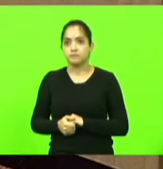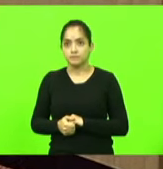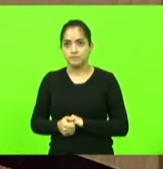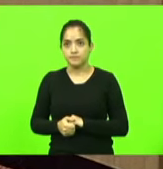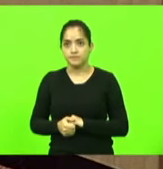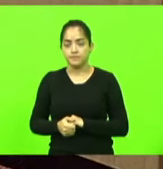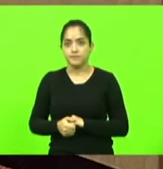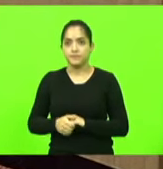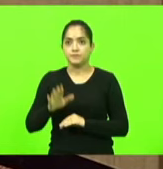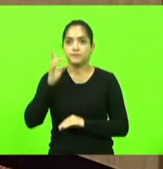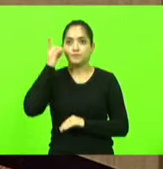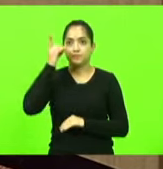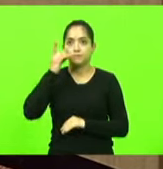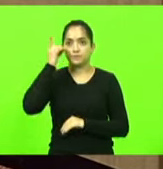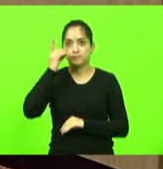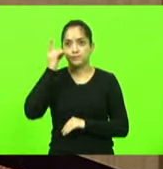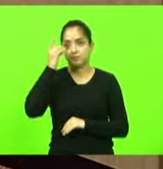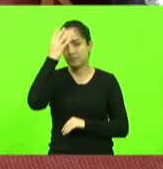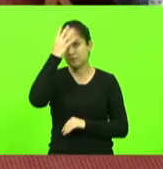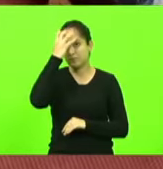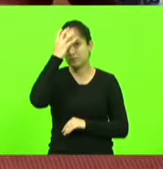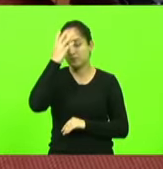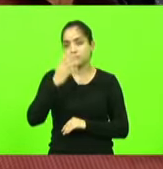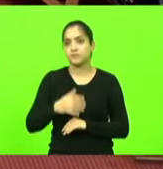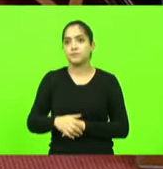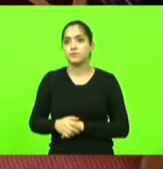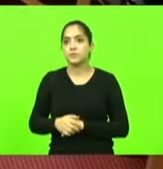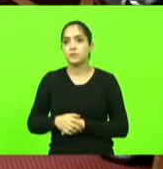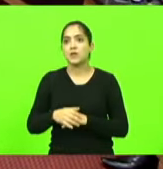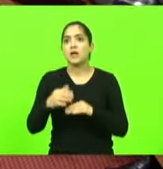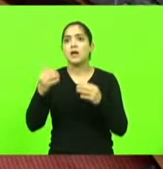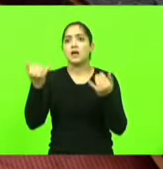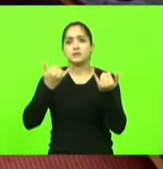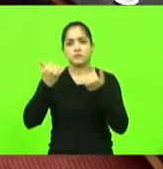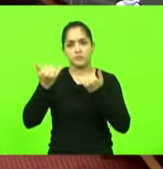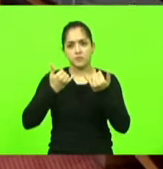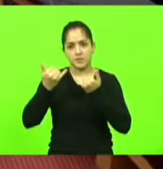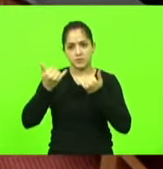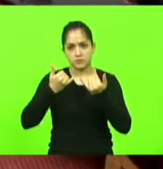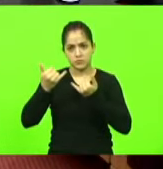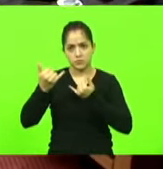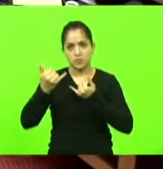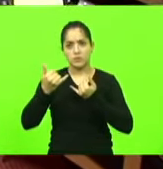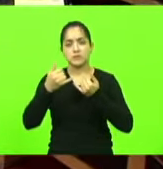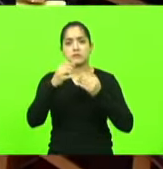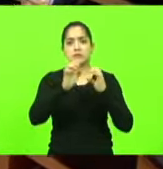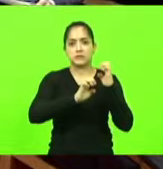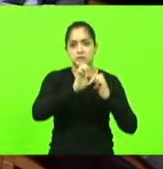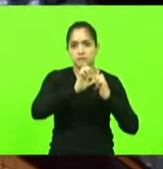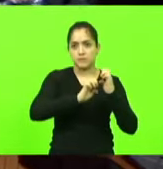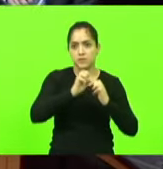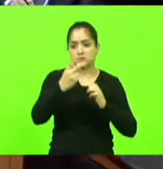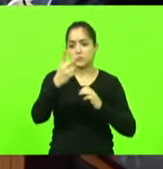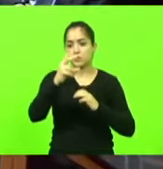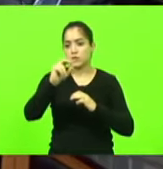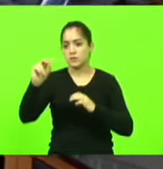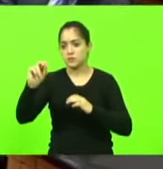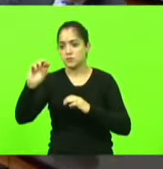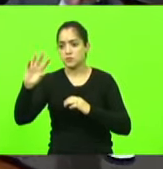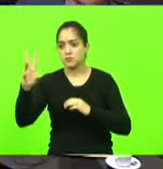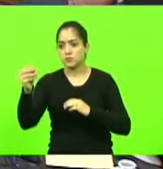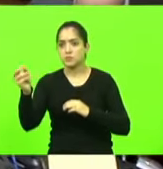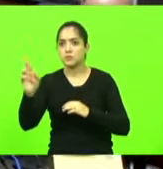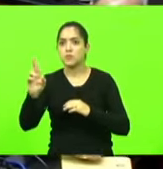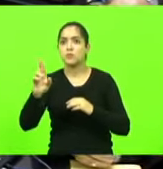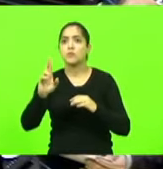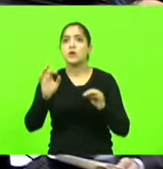deputados. Eu fui citado pelo deputado Ivan apenas para dizer que as informações que recebemos das empreiteiras é que com esses 200 milhões conseguia concluir